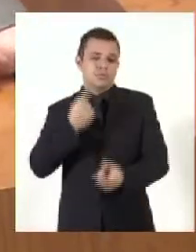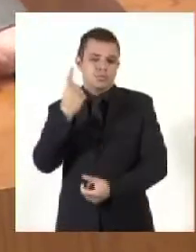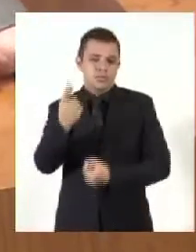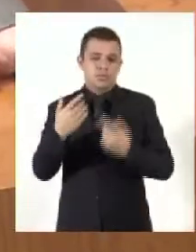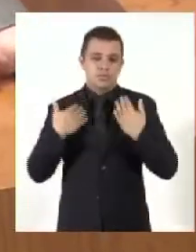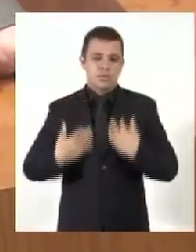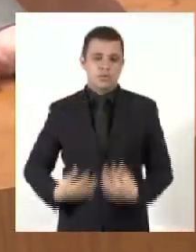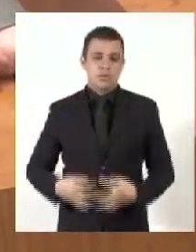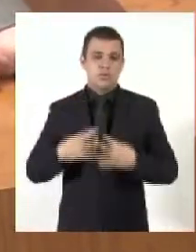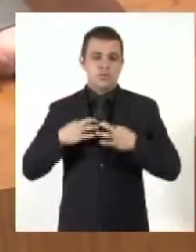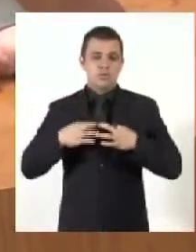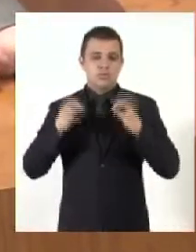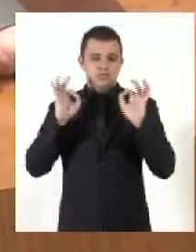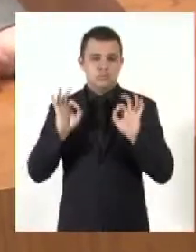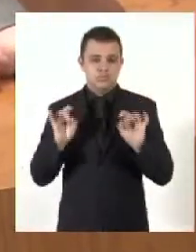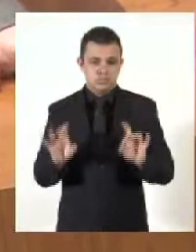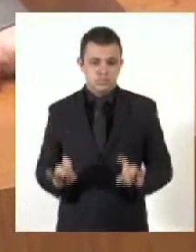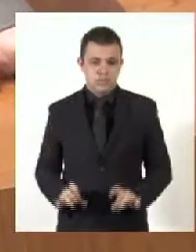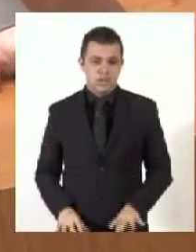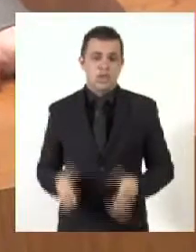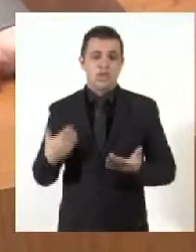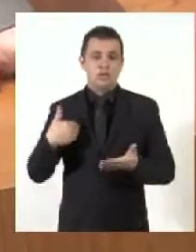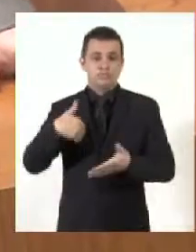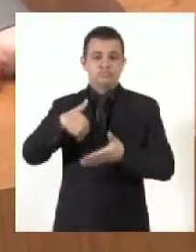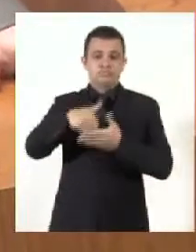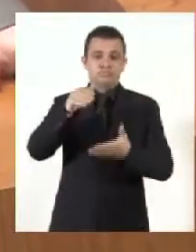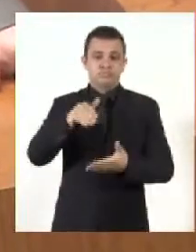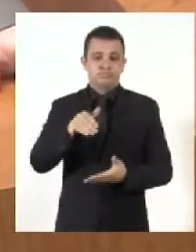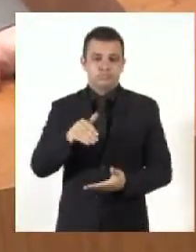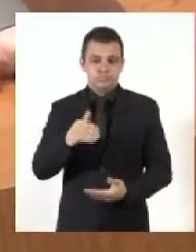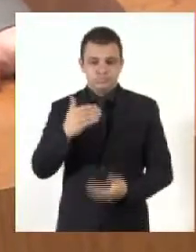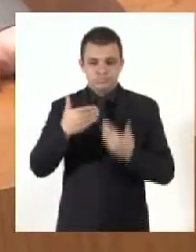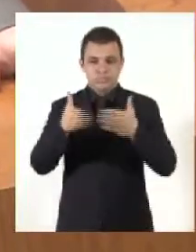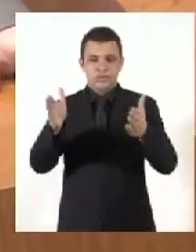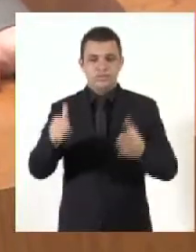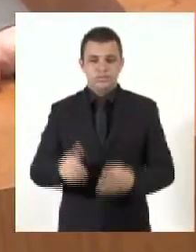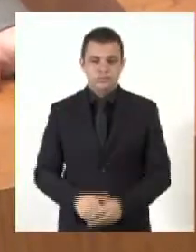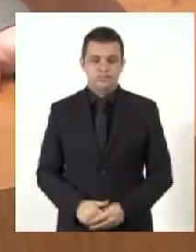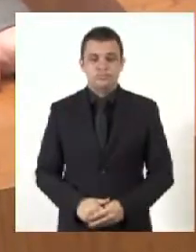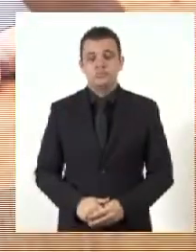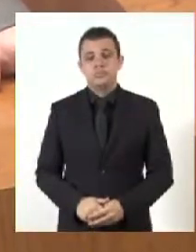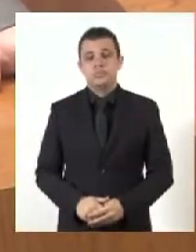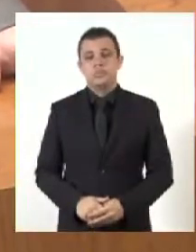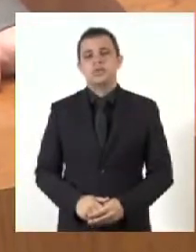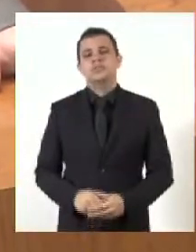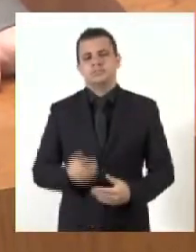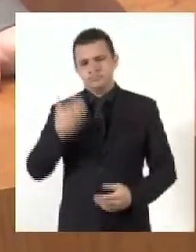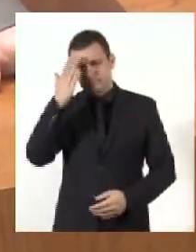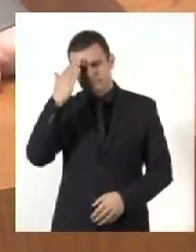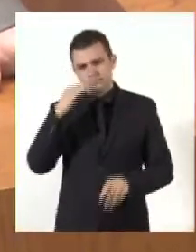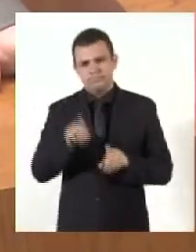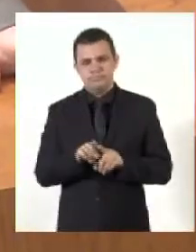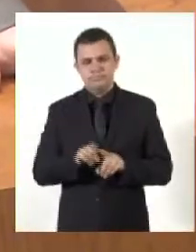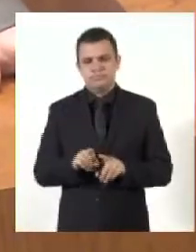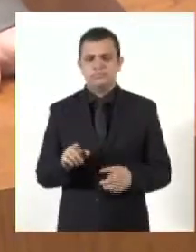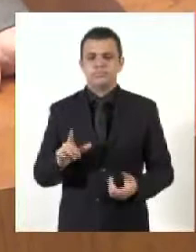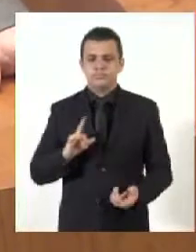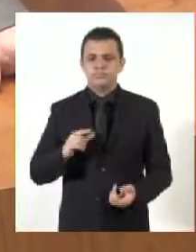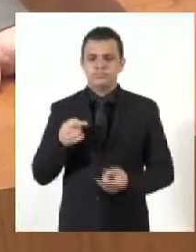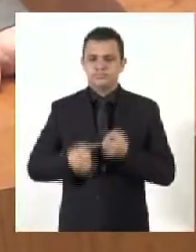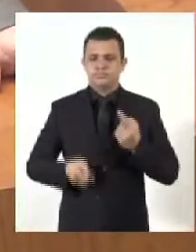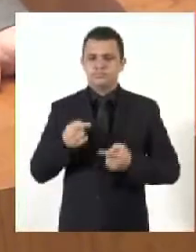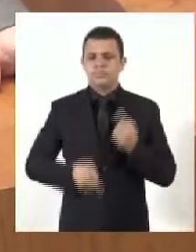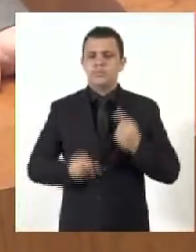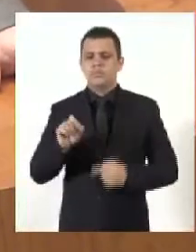cromo alemão. É muito mais fácil encontrarmos pontos divergentes entre os interesses dos clubes e os interesses